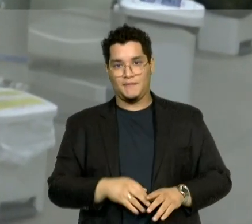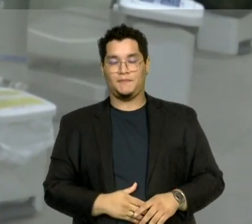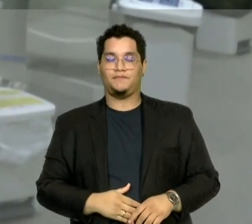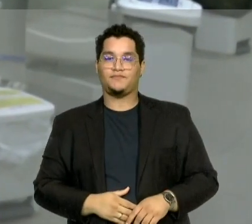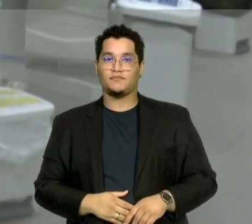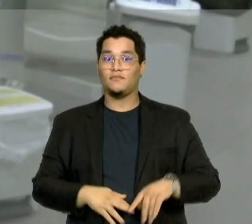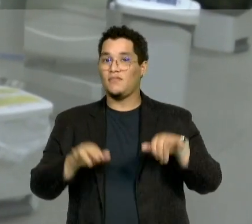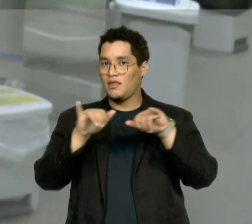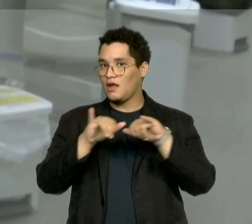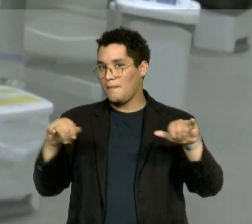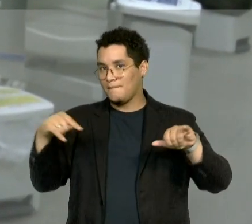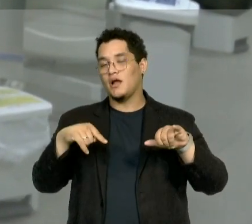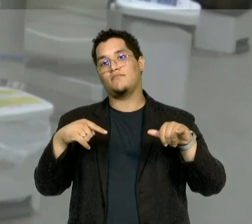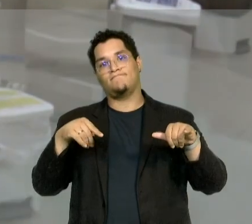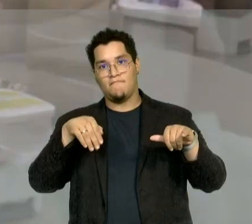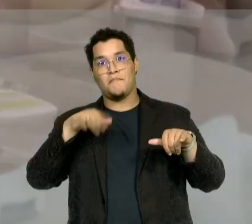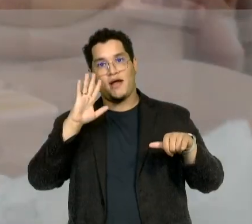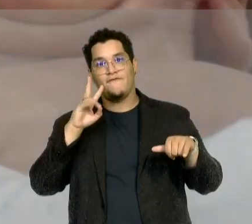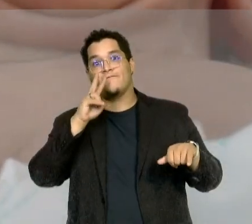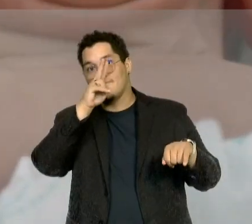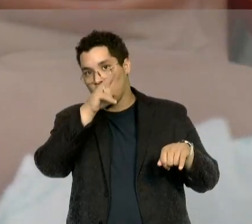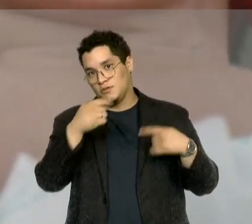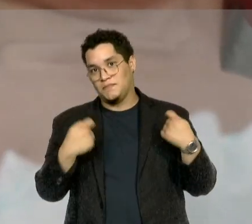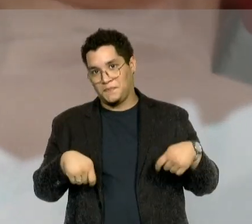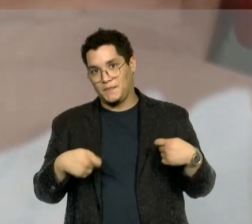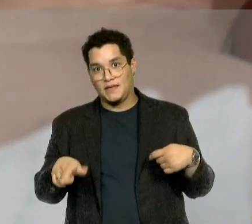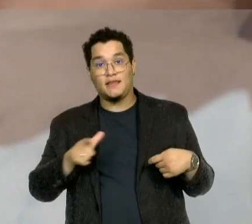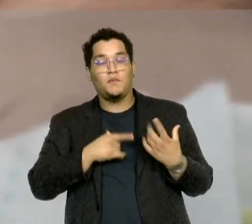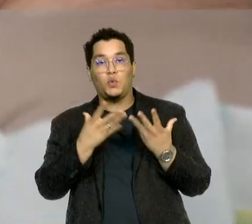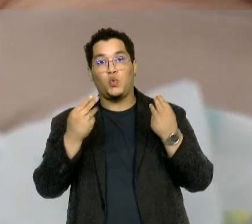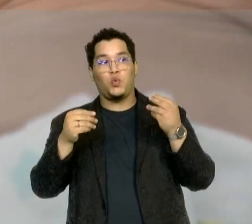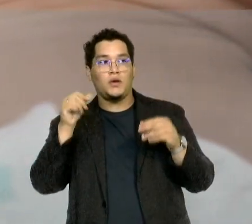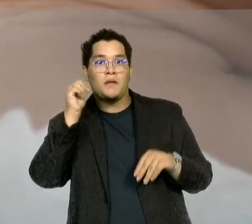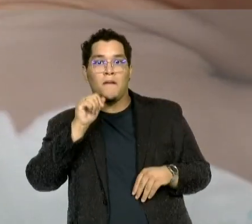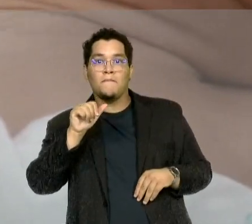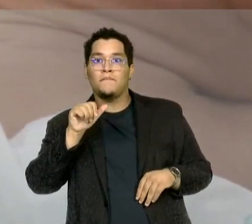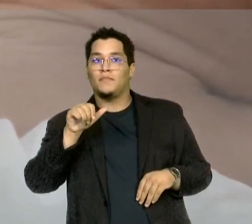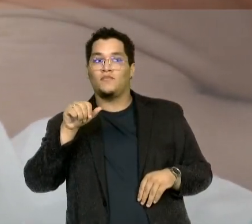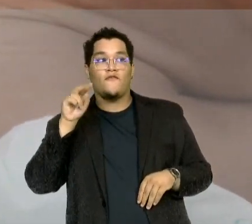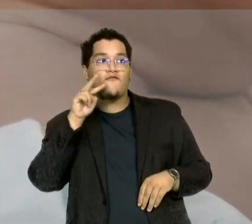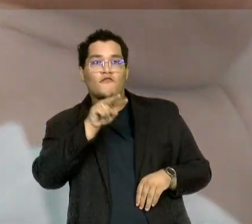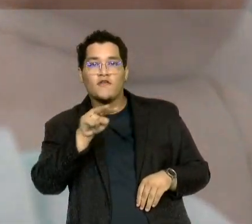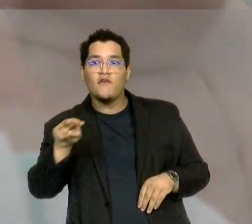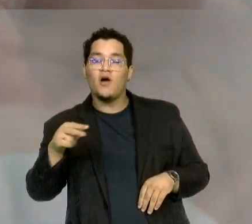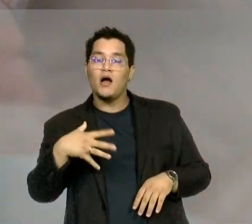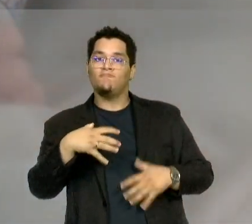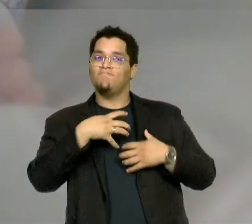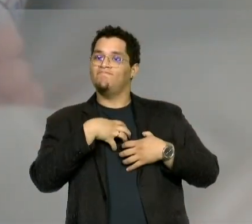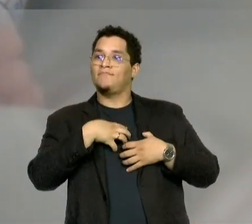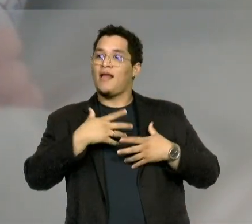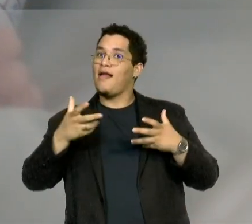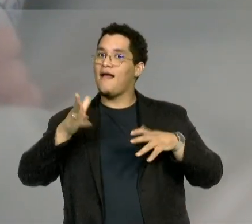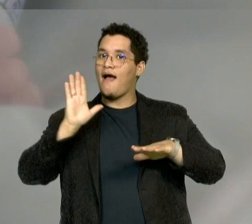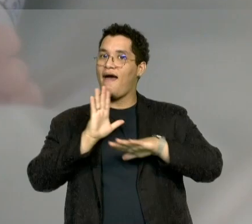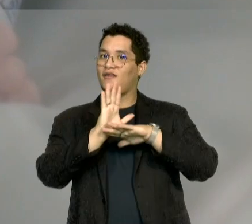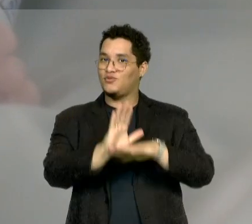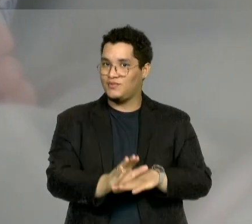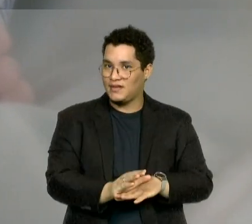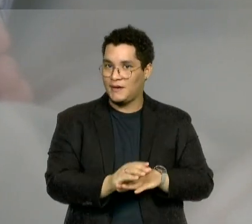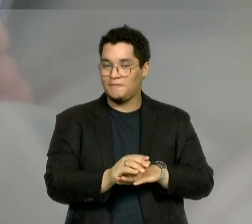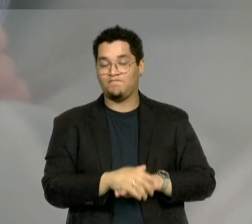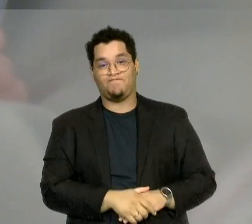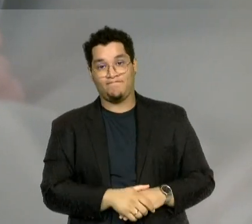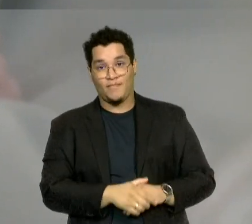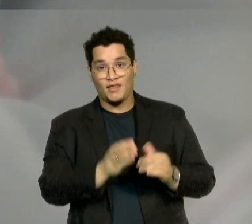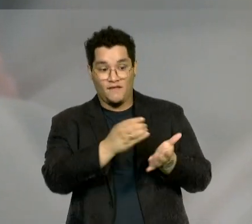ganha força, mais e mais mulheres são inspiradas a se juntarem a essa corrente de bondade. Cada frasco preenchido não